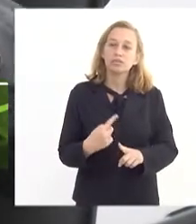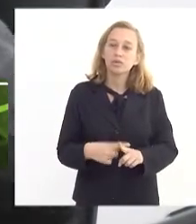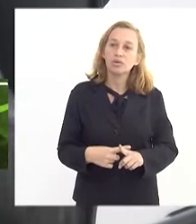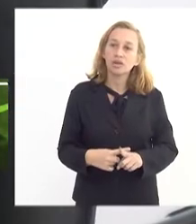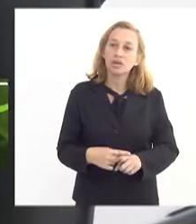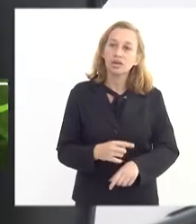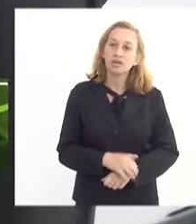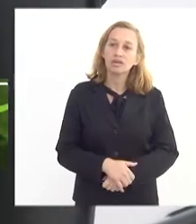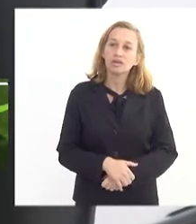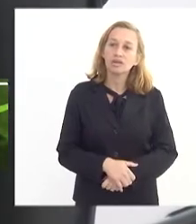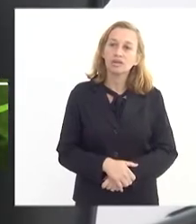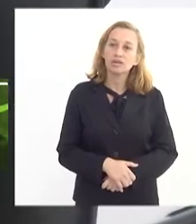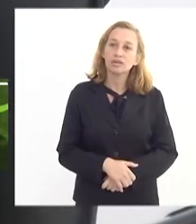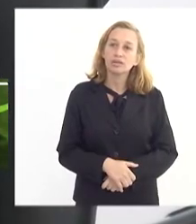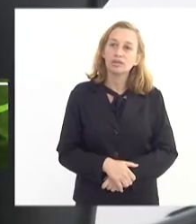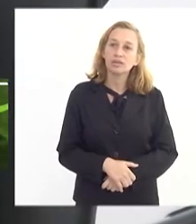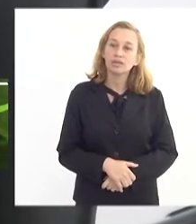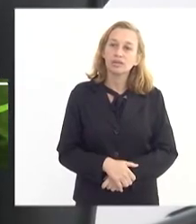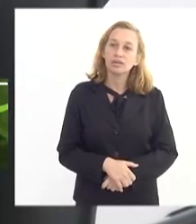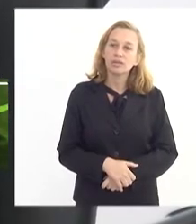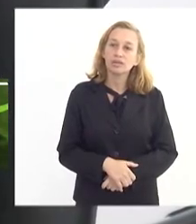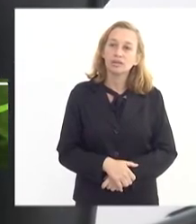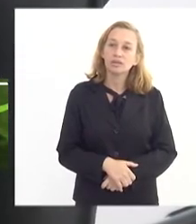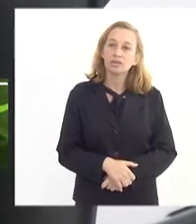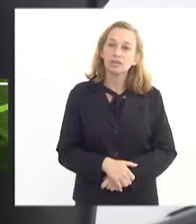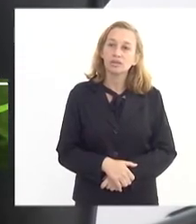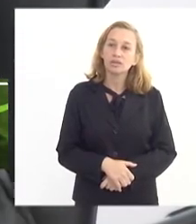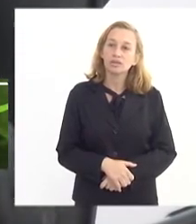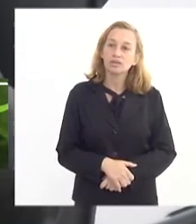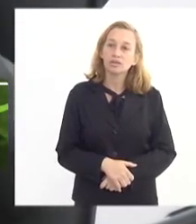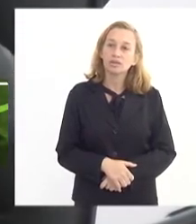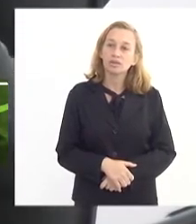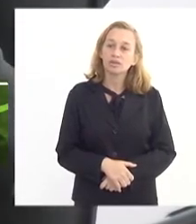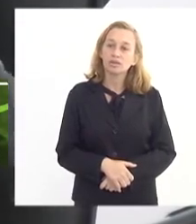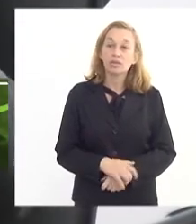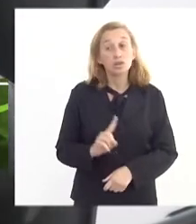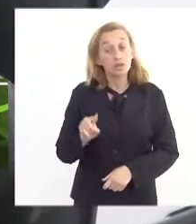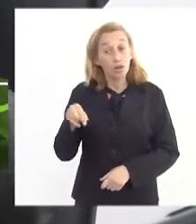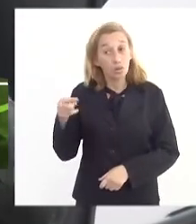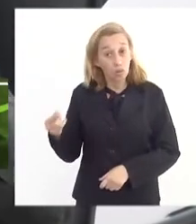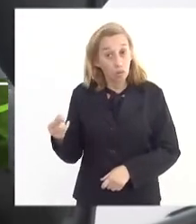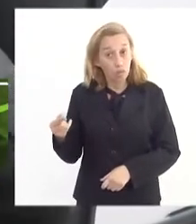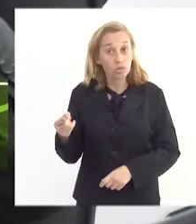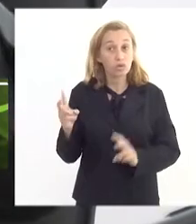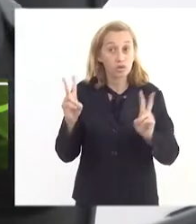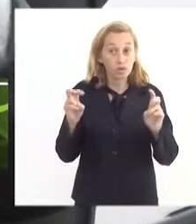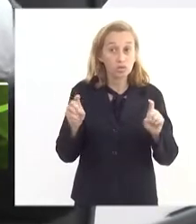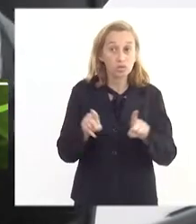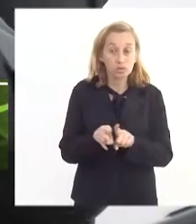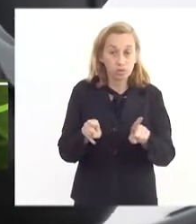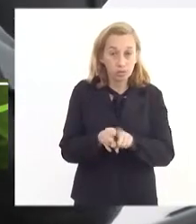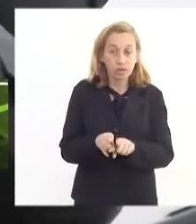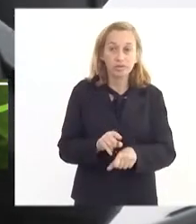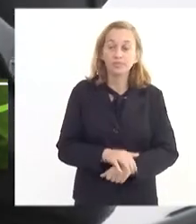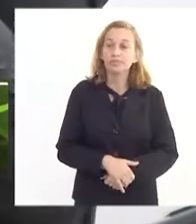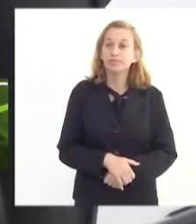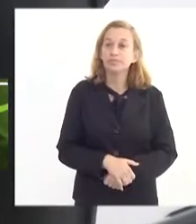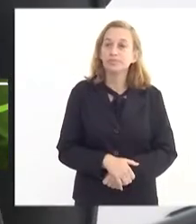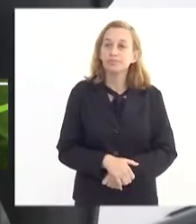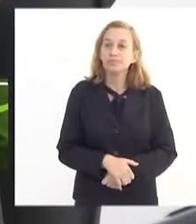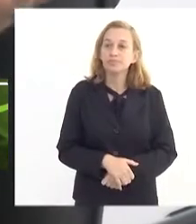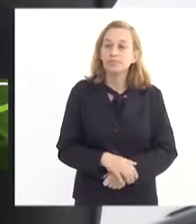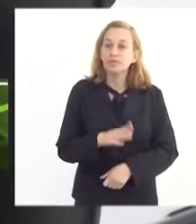a rigor, né? Se a gente... Porque tem uma outra vertente. A rigor,